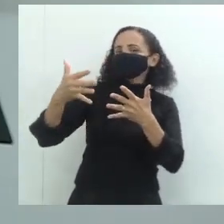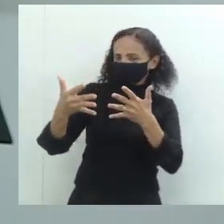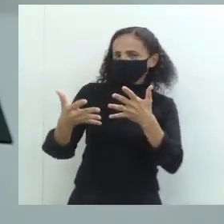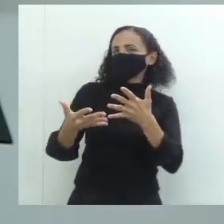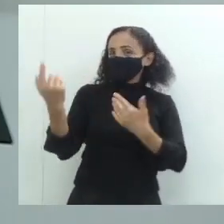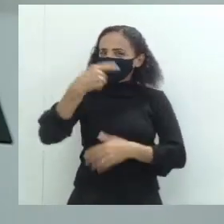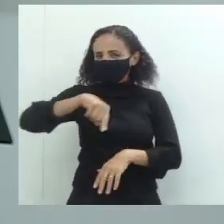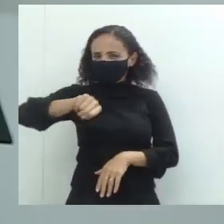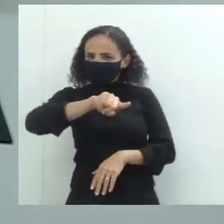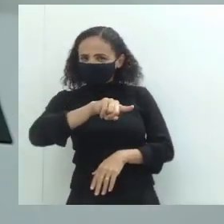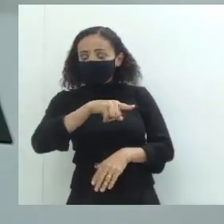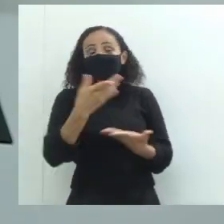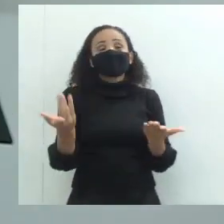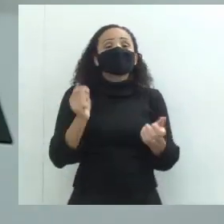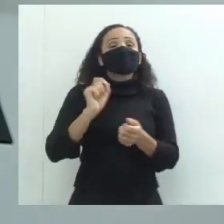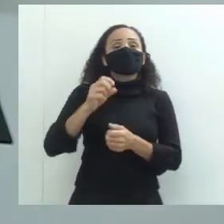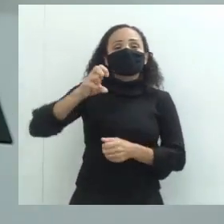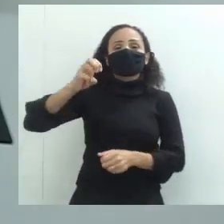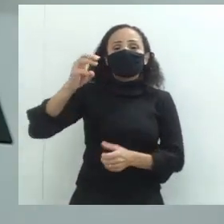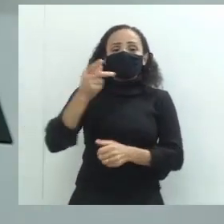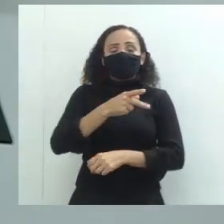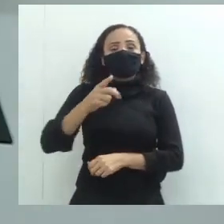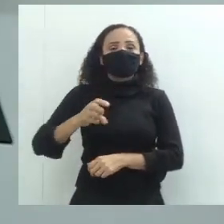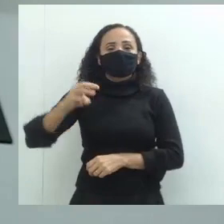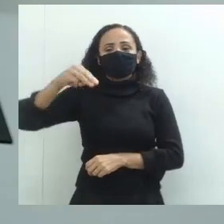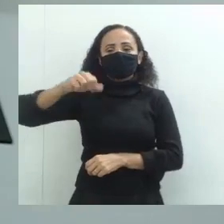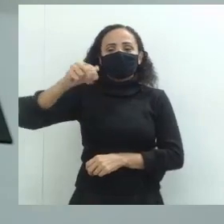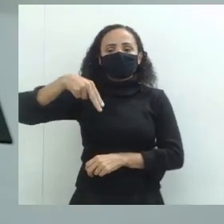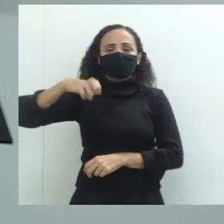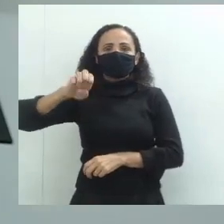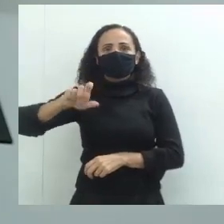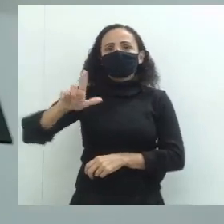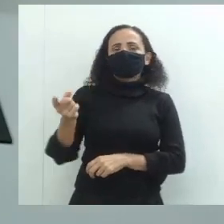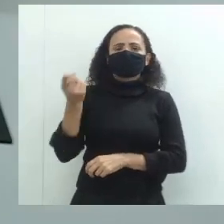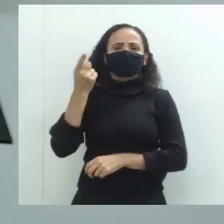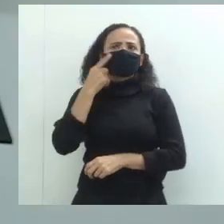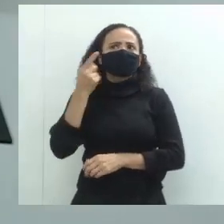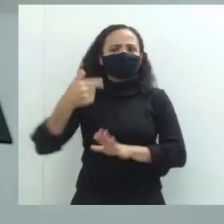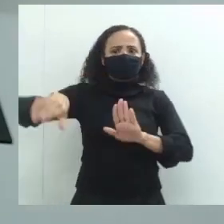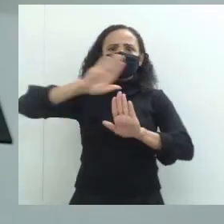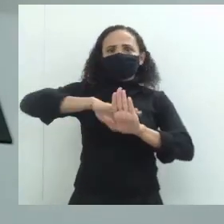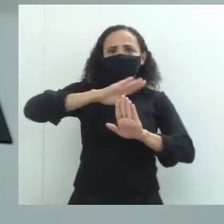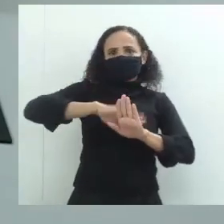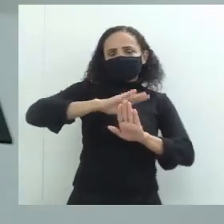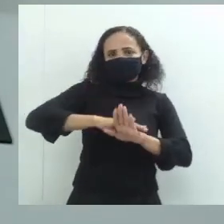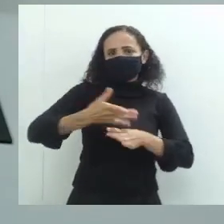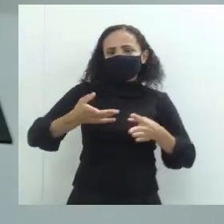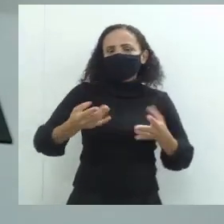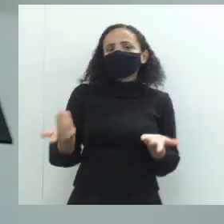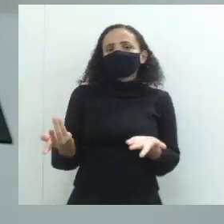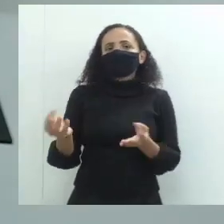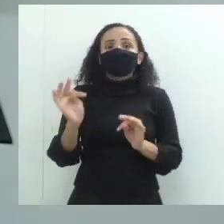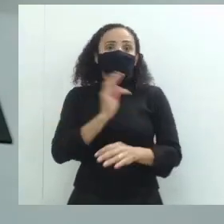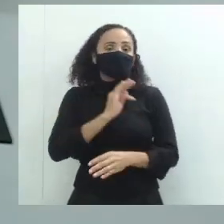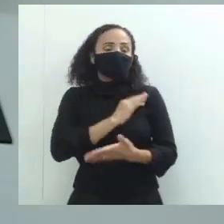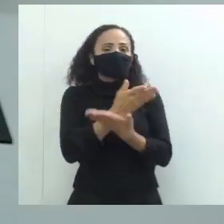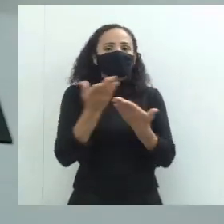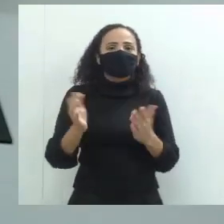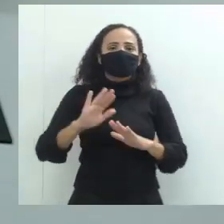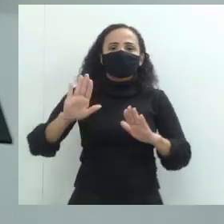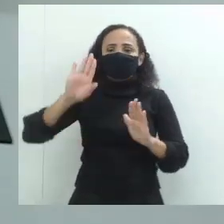transcrição para vocês. E o Manuel tá aí por trás, que vocês não estão visualizando, mas na parte técnica, tá? Hoje,